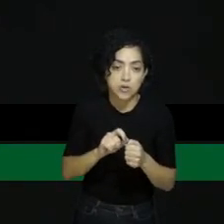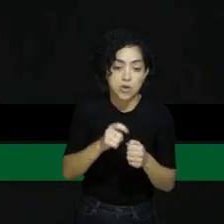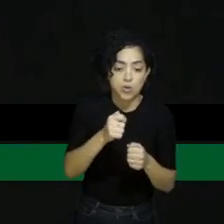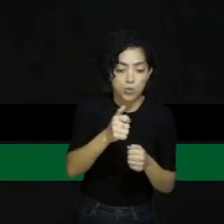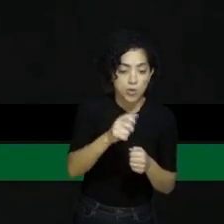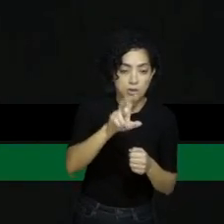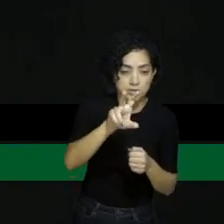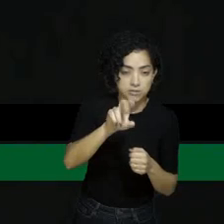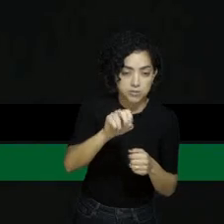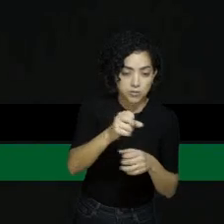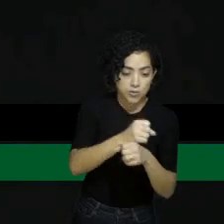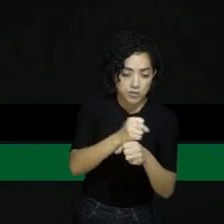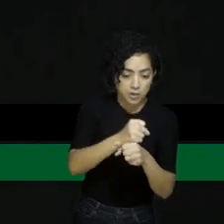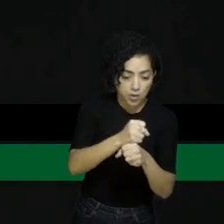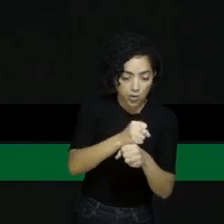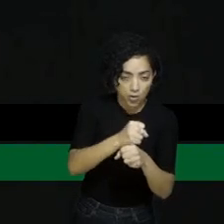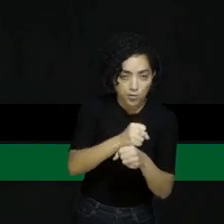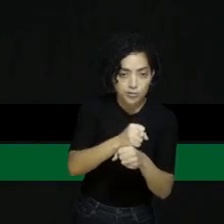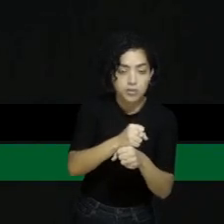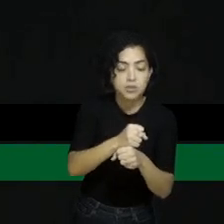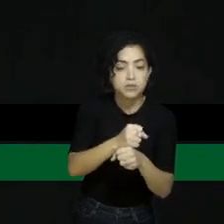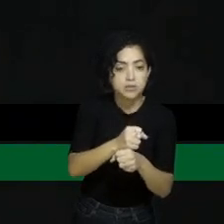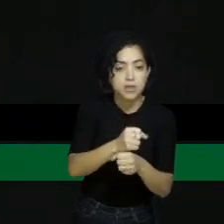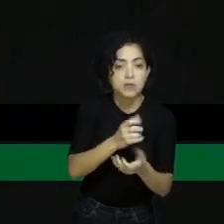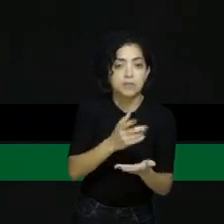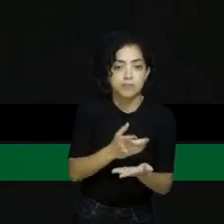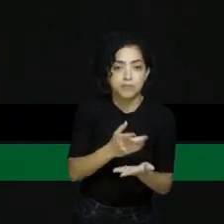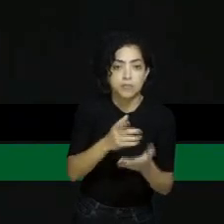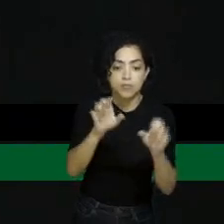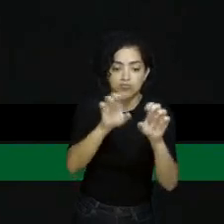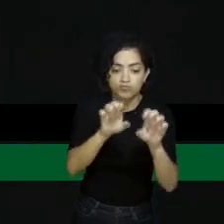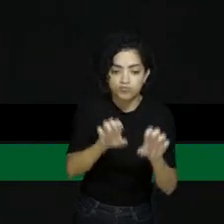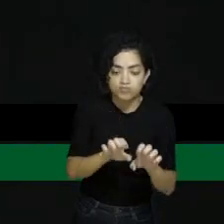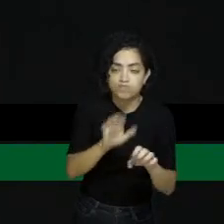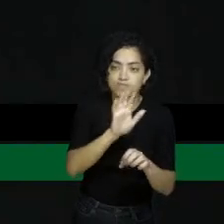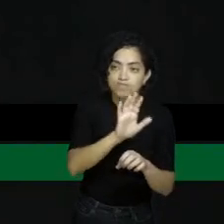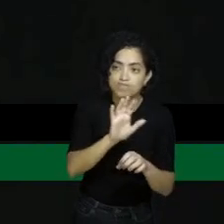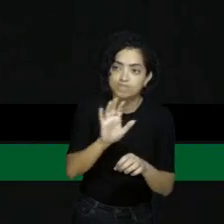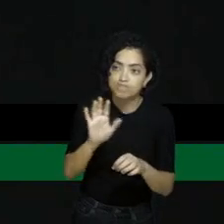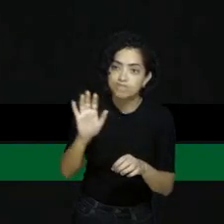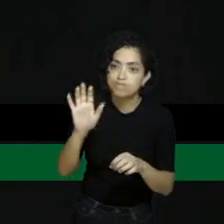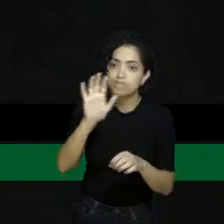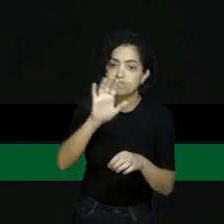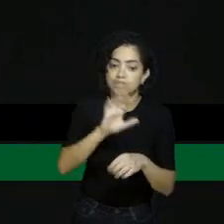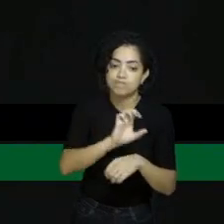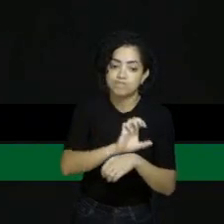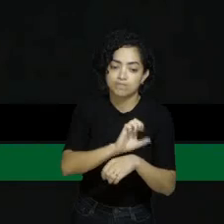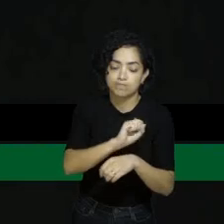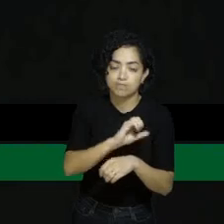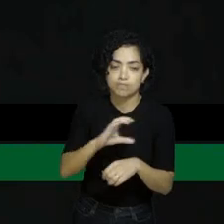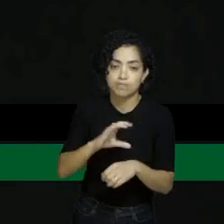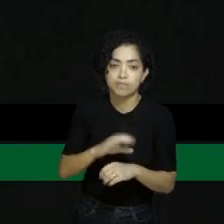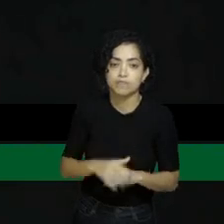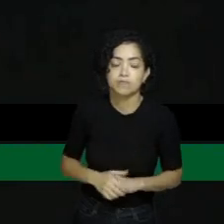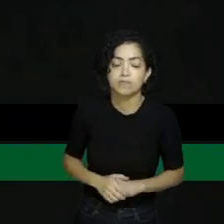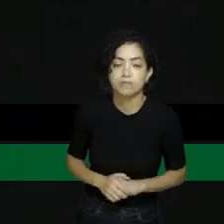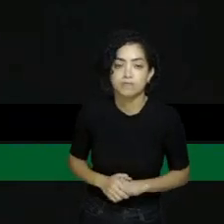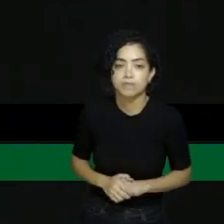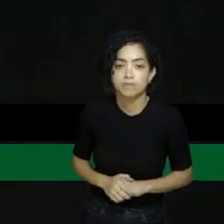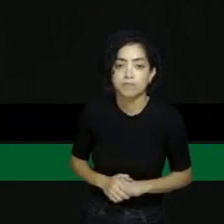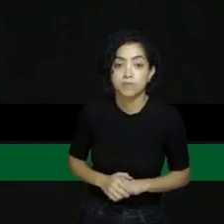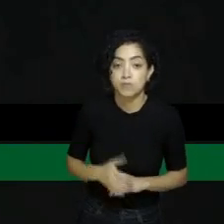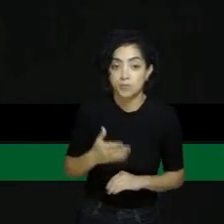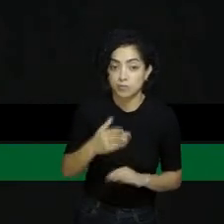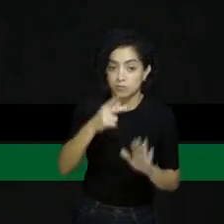50 obras estruturais em todas as regiões de Santa Catarina. Este